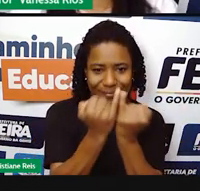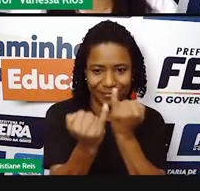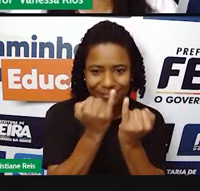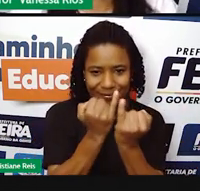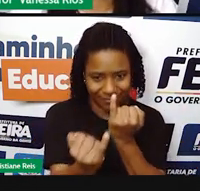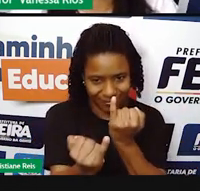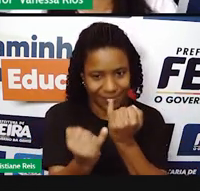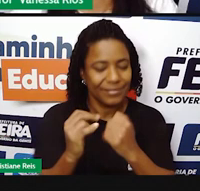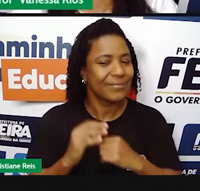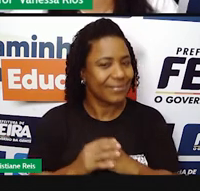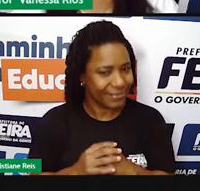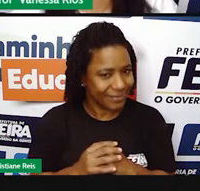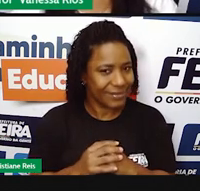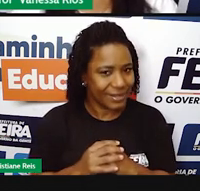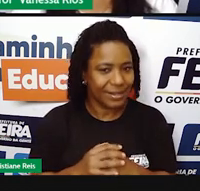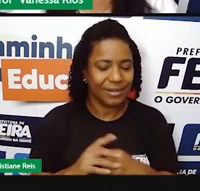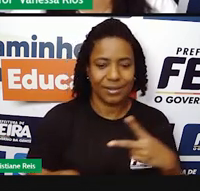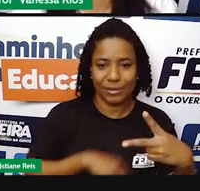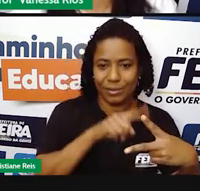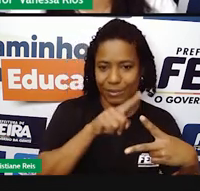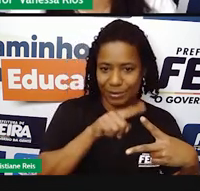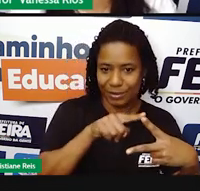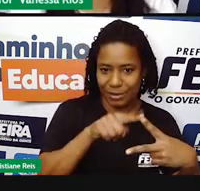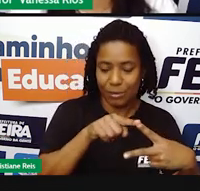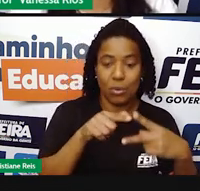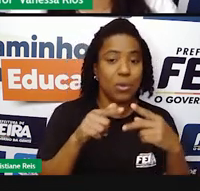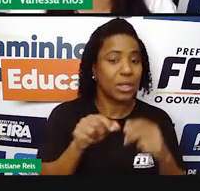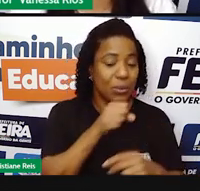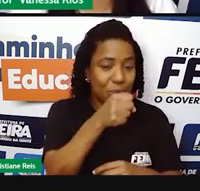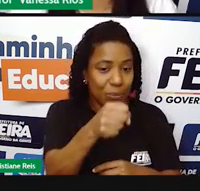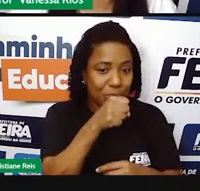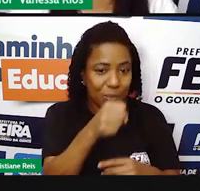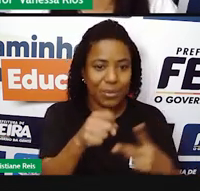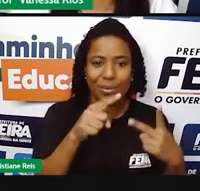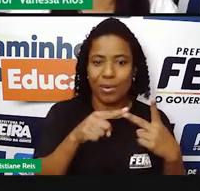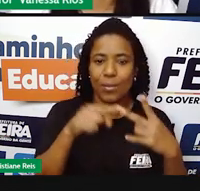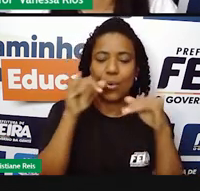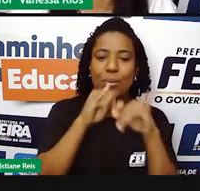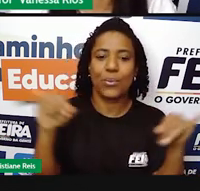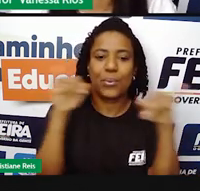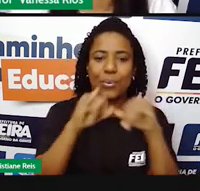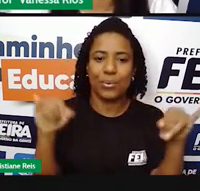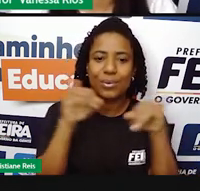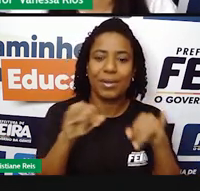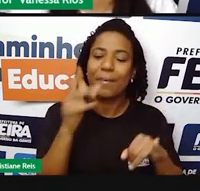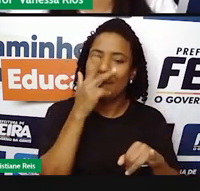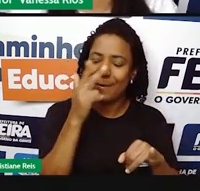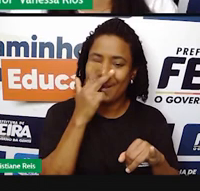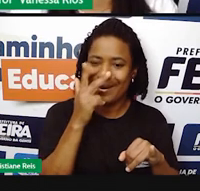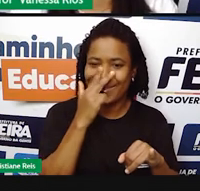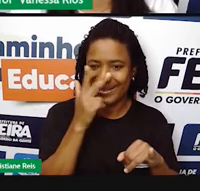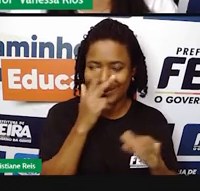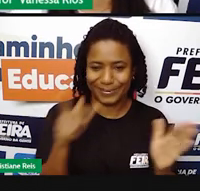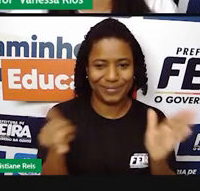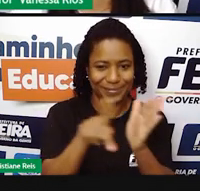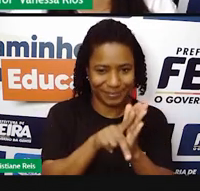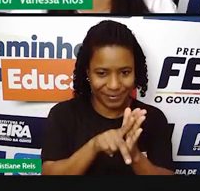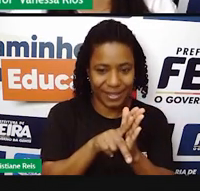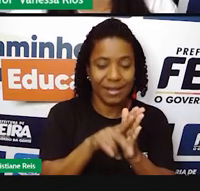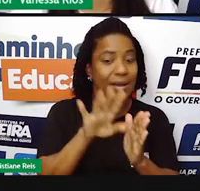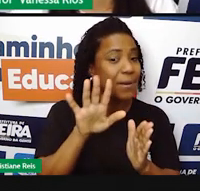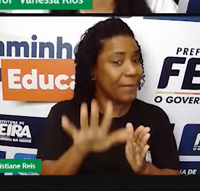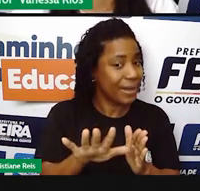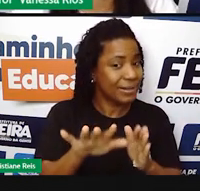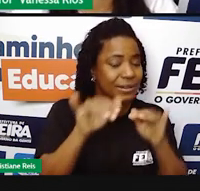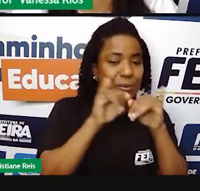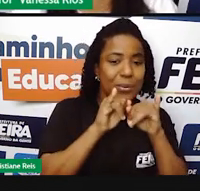gêneros pertencem aí ao grupo dos textos jornalísticos, que têm funções muito parecidas quando a gente pensa aí na intenção